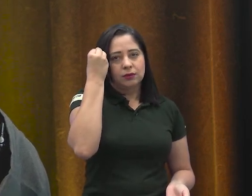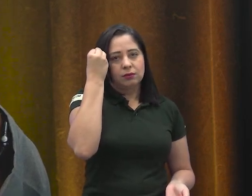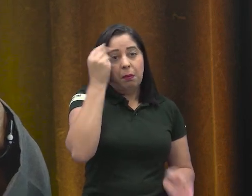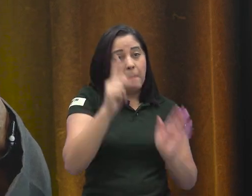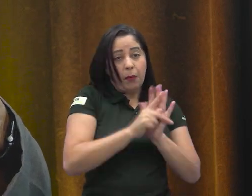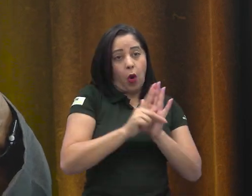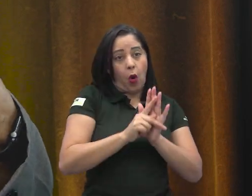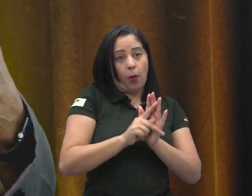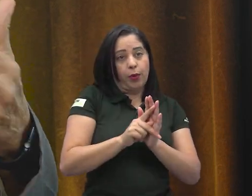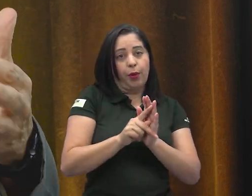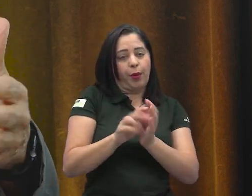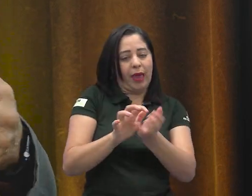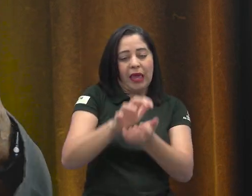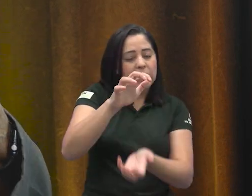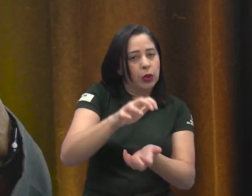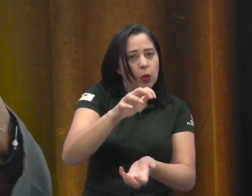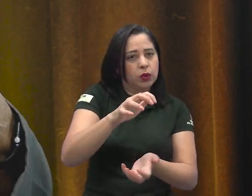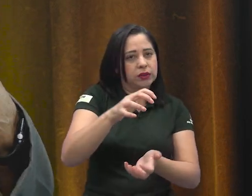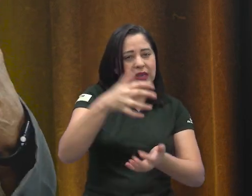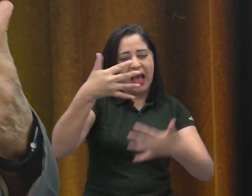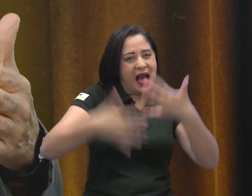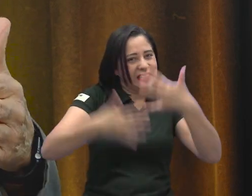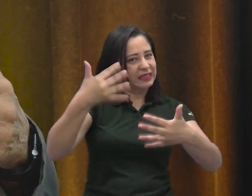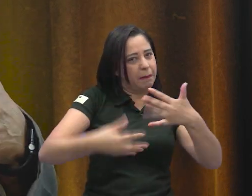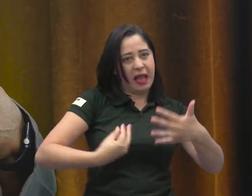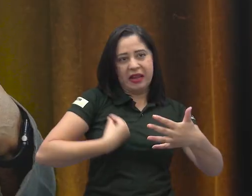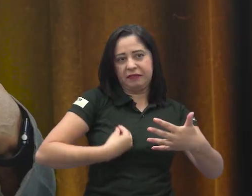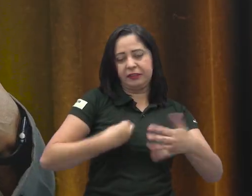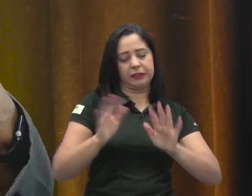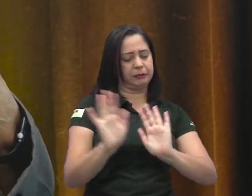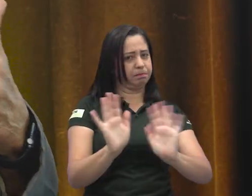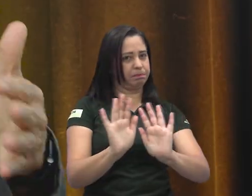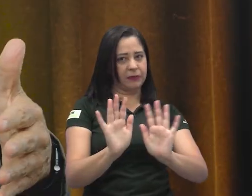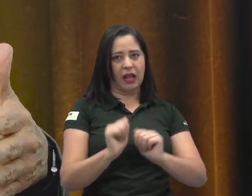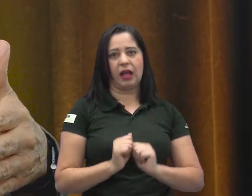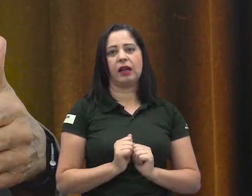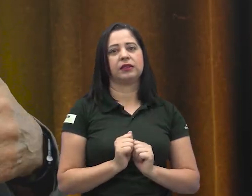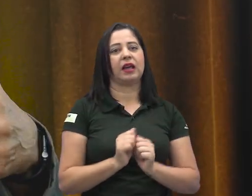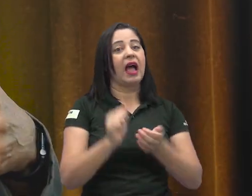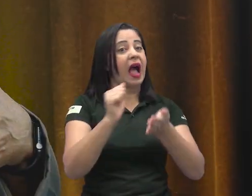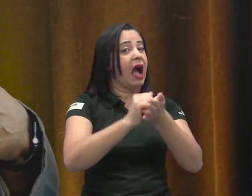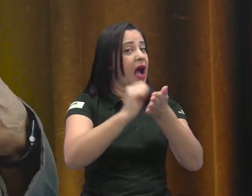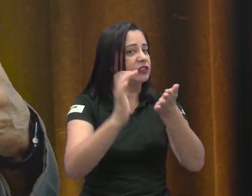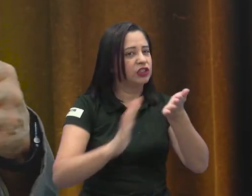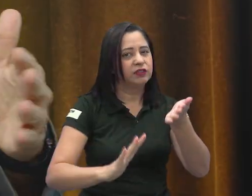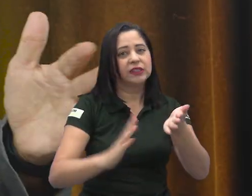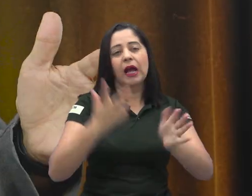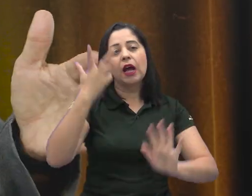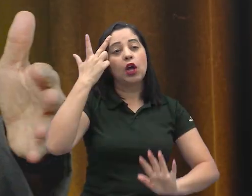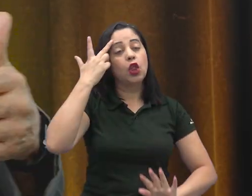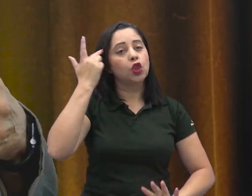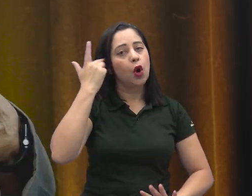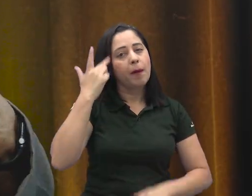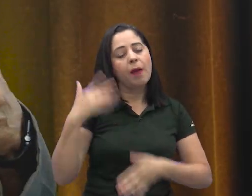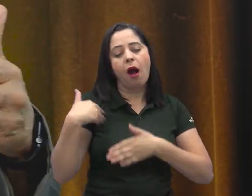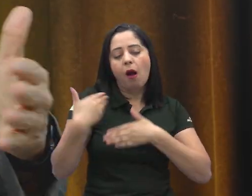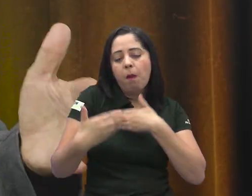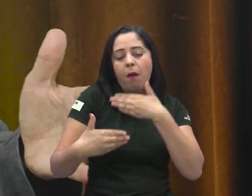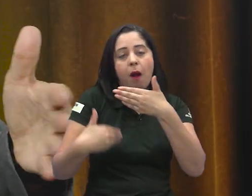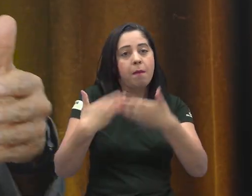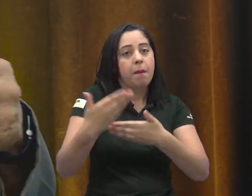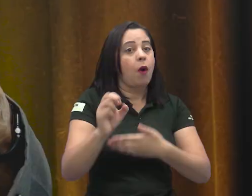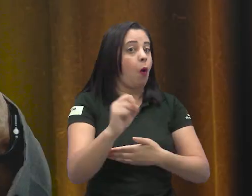e ele não atrapalha a vida da pessoa. As atividades que ela desempenha durante o dia, ou mesmo